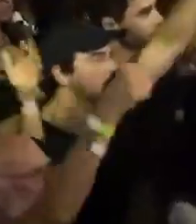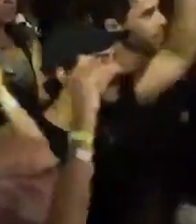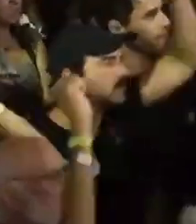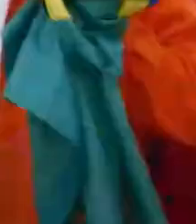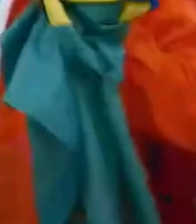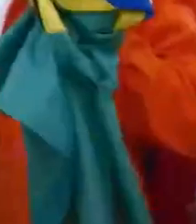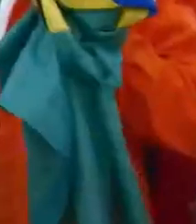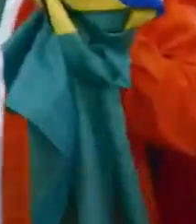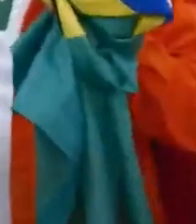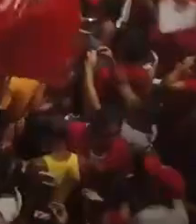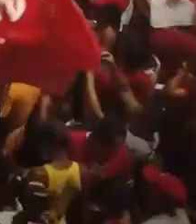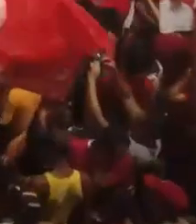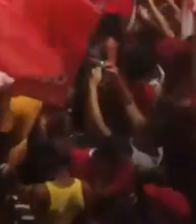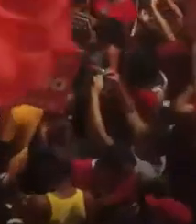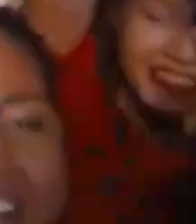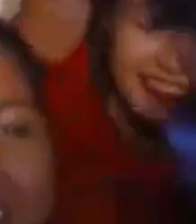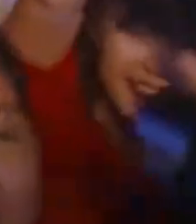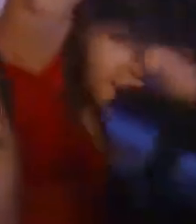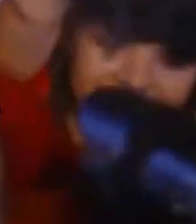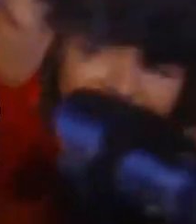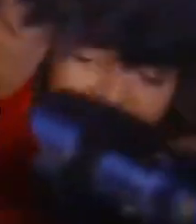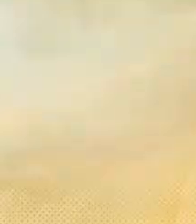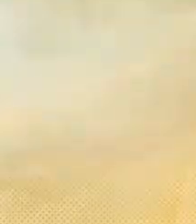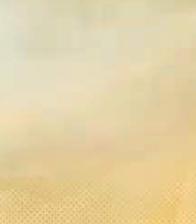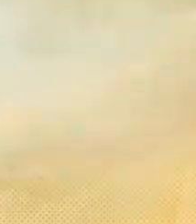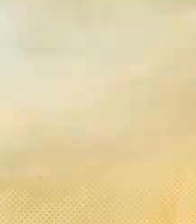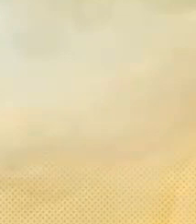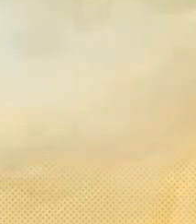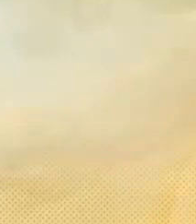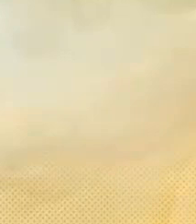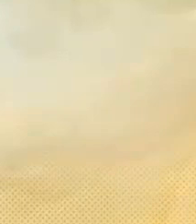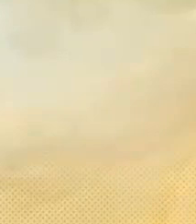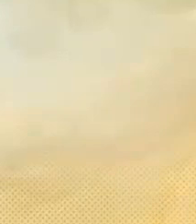sempre esteve e sempre estará ao seu lado.